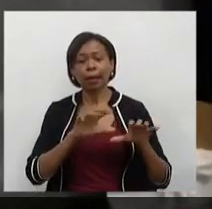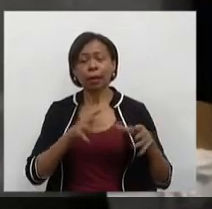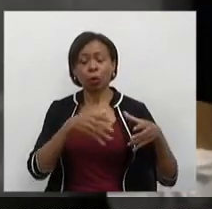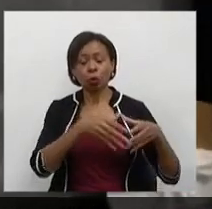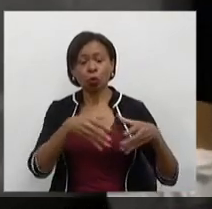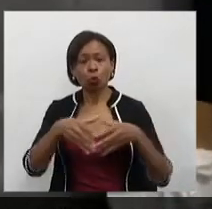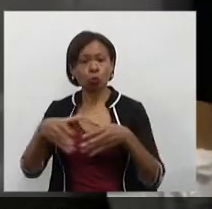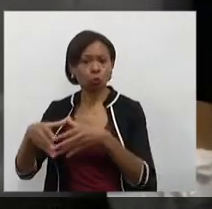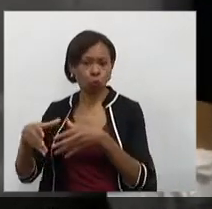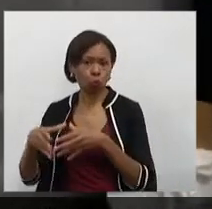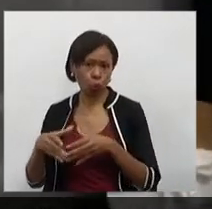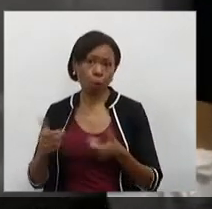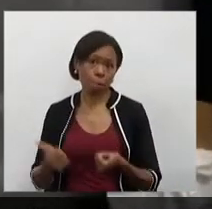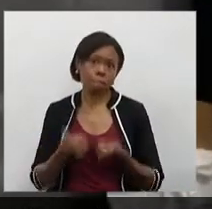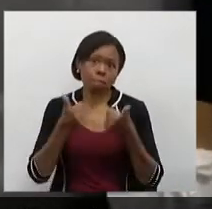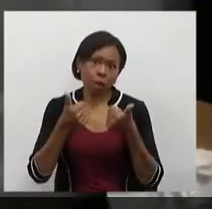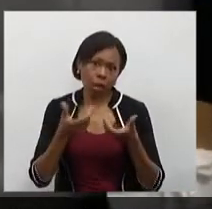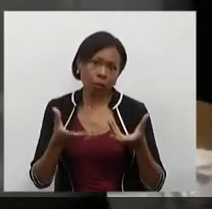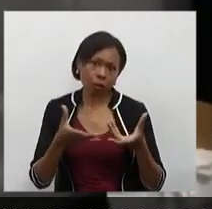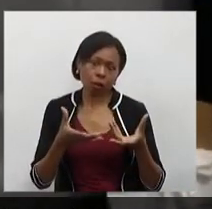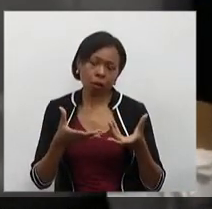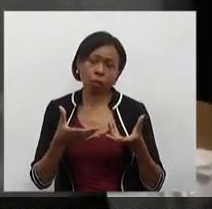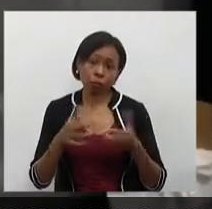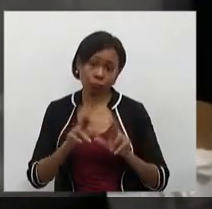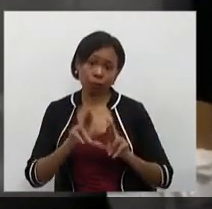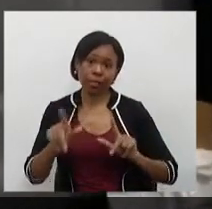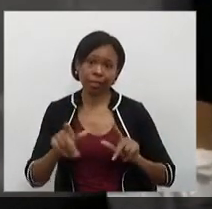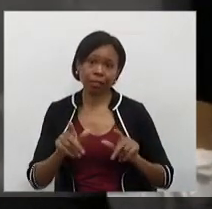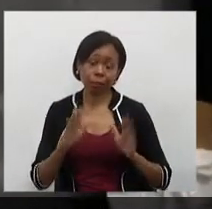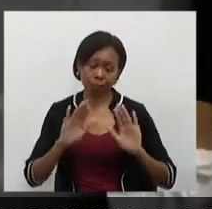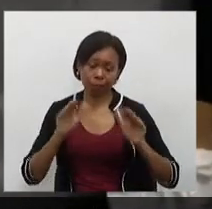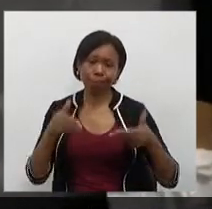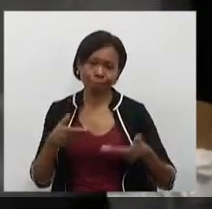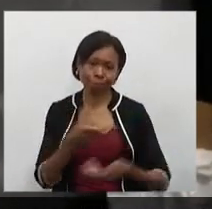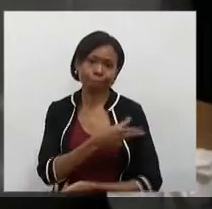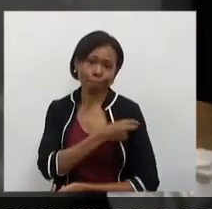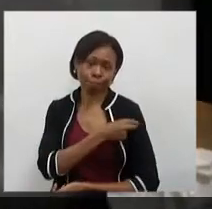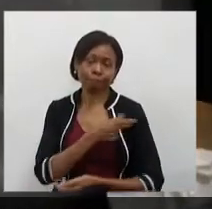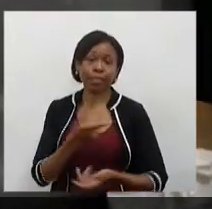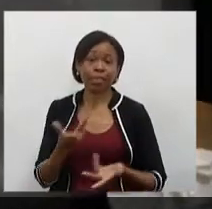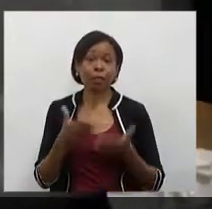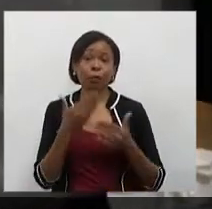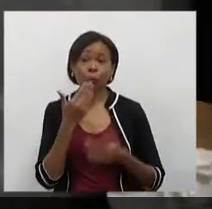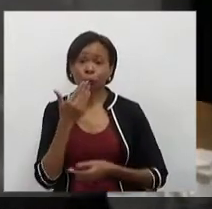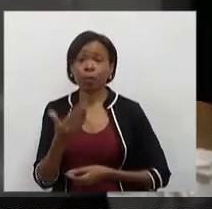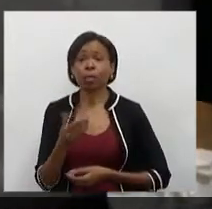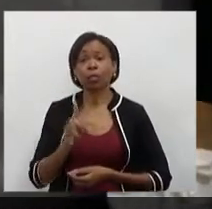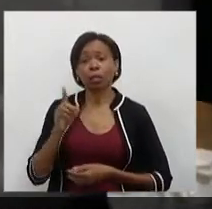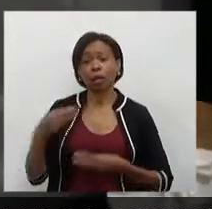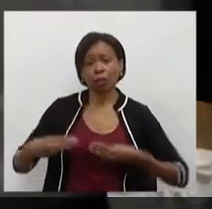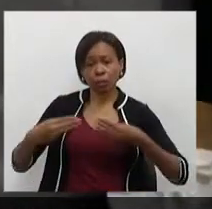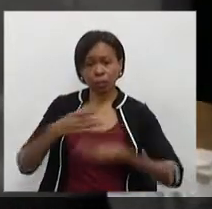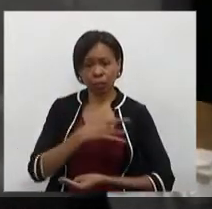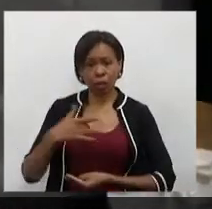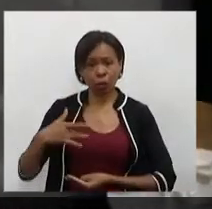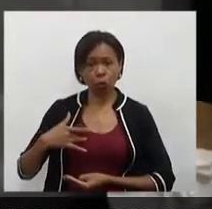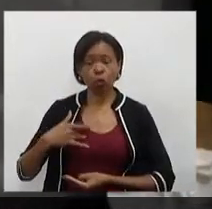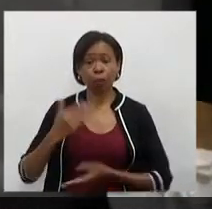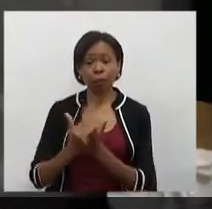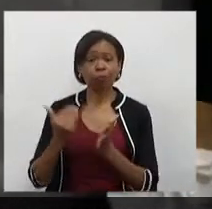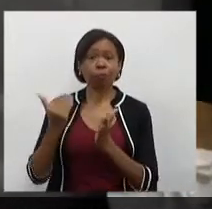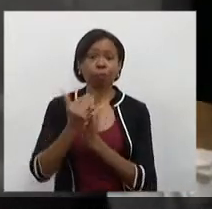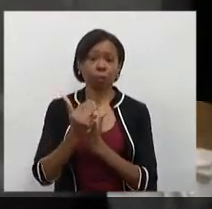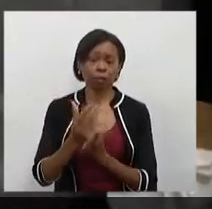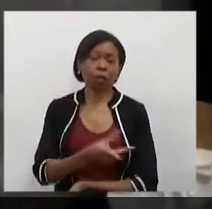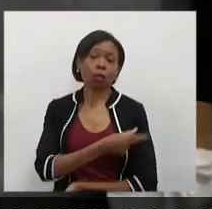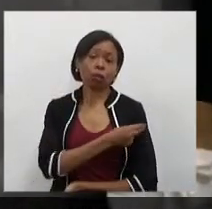das populações para que sejam atendidas aí com as remessas e fazer a solicitação ao Ministério da Saúde de reposição de doses para atender